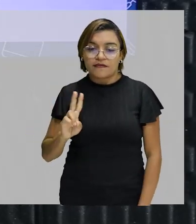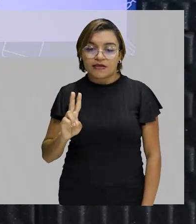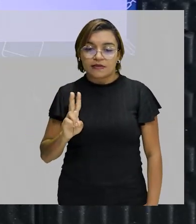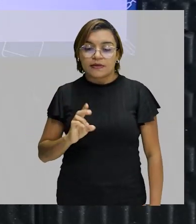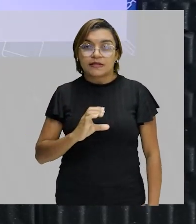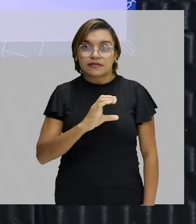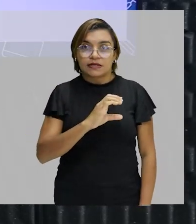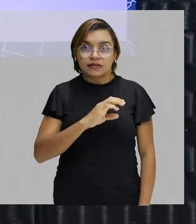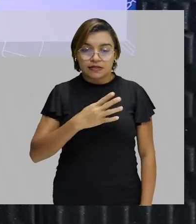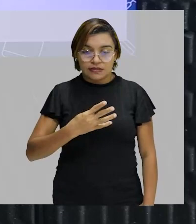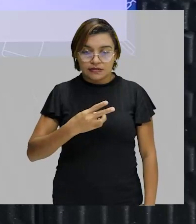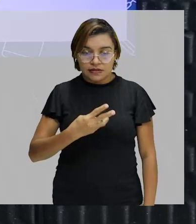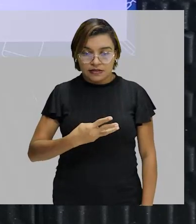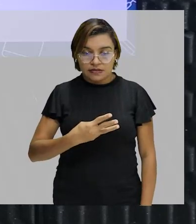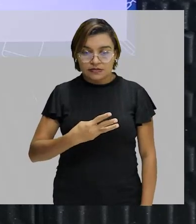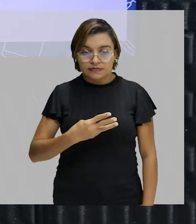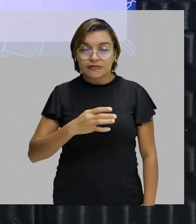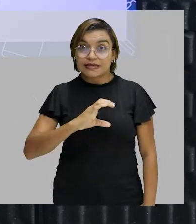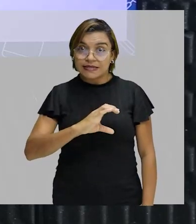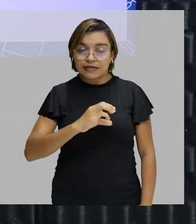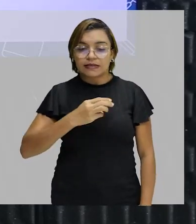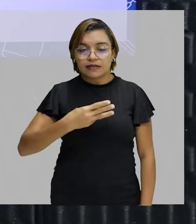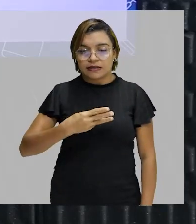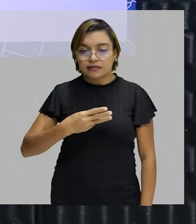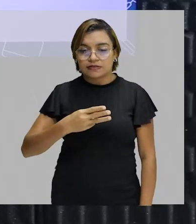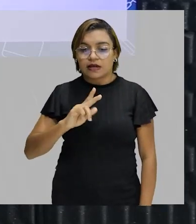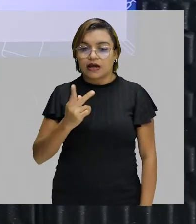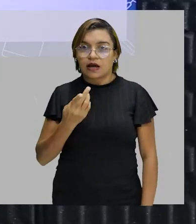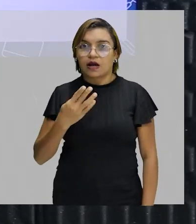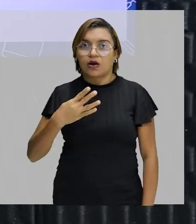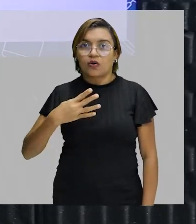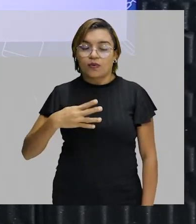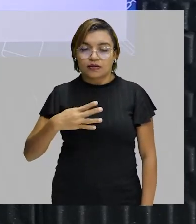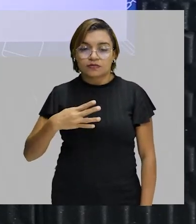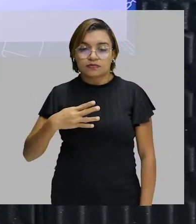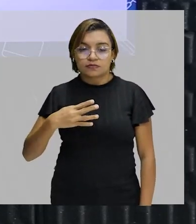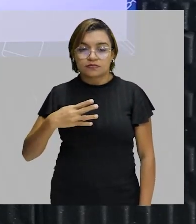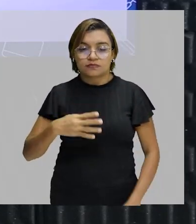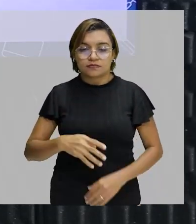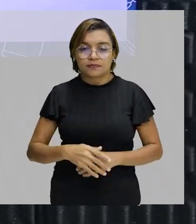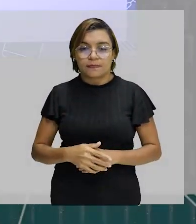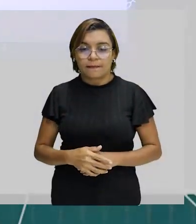C3H4O3, certo? Chegamos à fórmula mínima. Olha só.